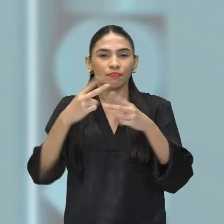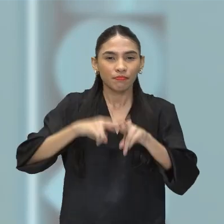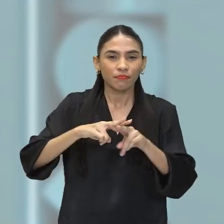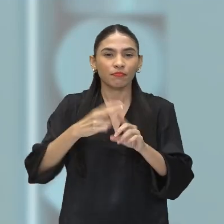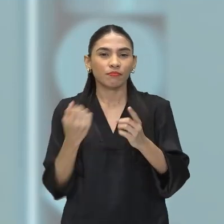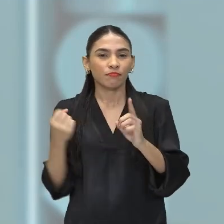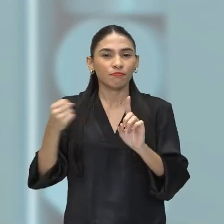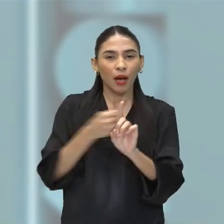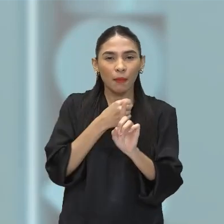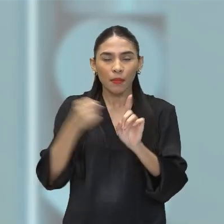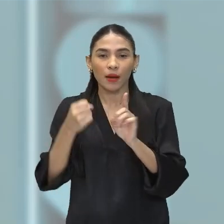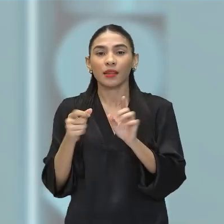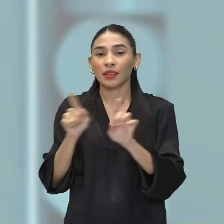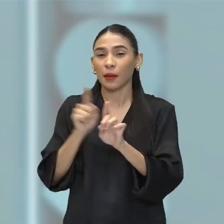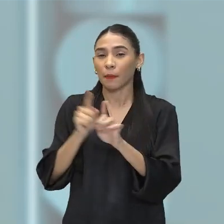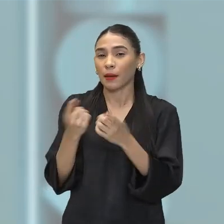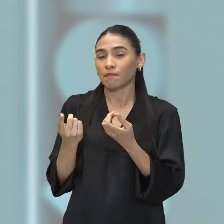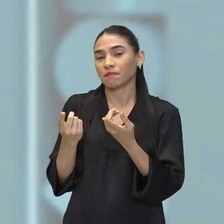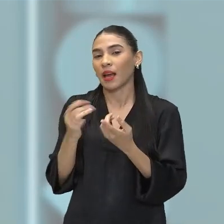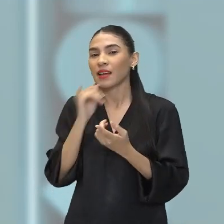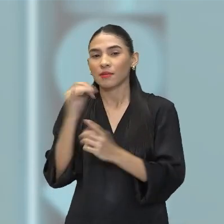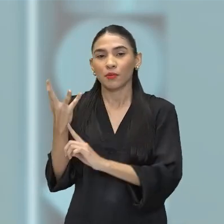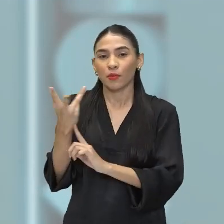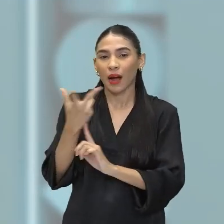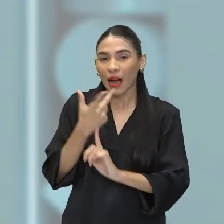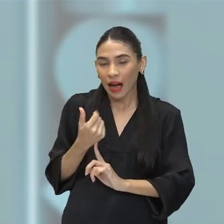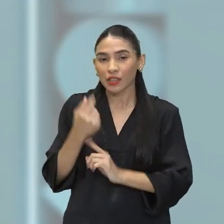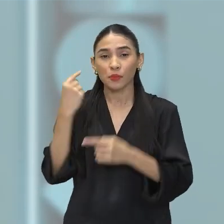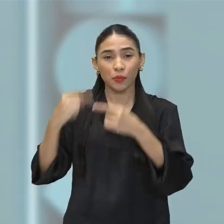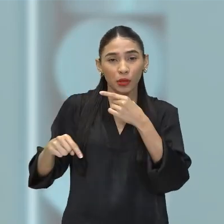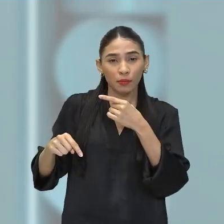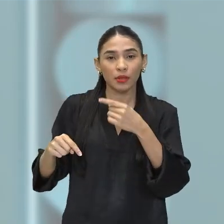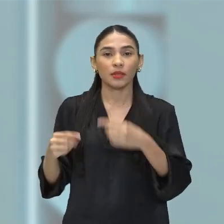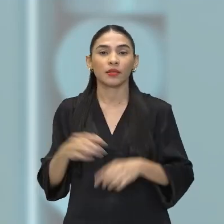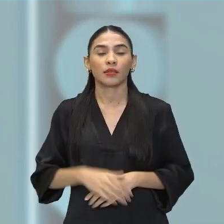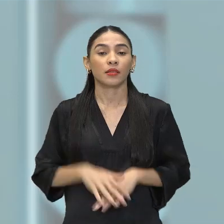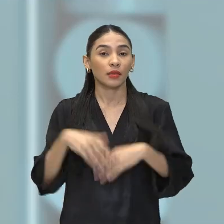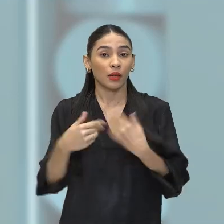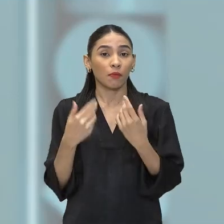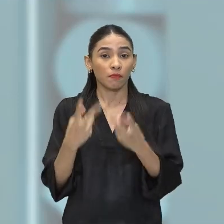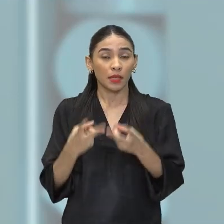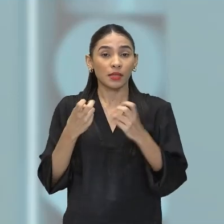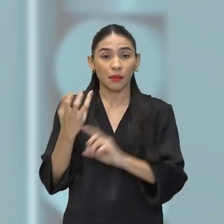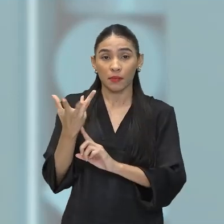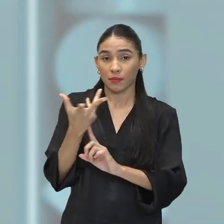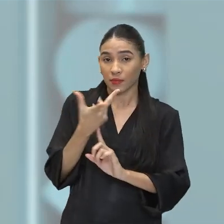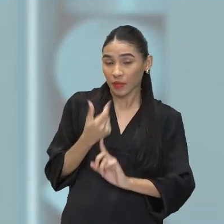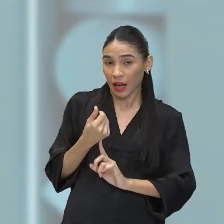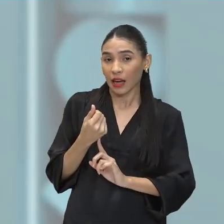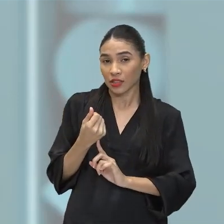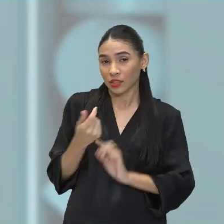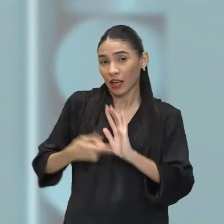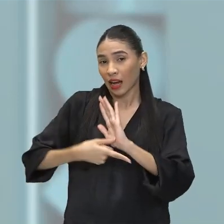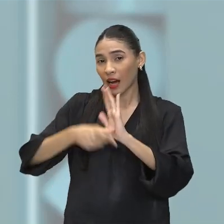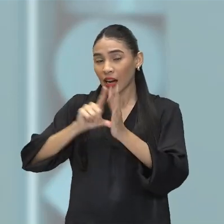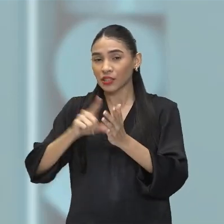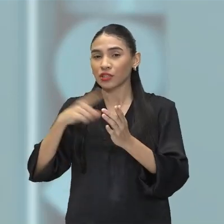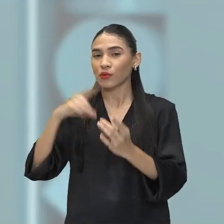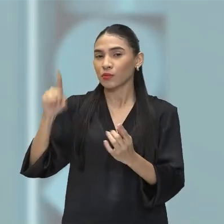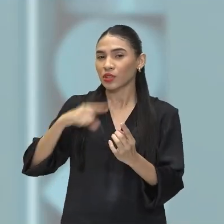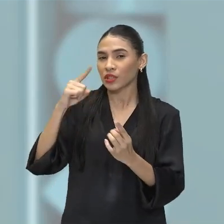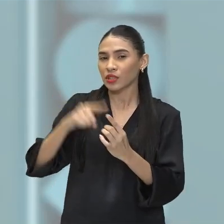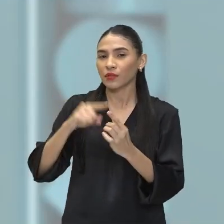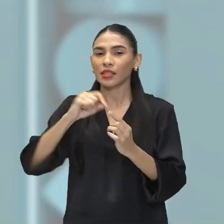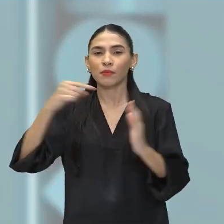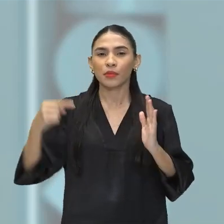censurar a arte, porque a arte, neste momento, funciona como um mecanismo de denúncia social, denúncia para os crimes. Então,